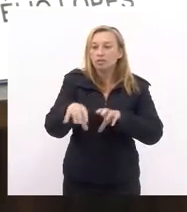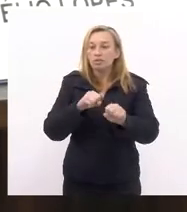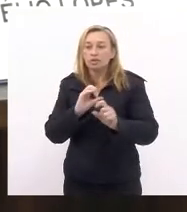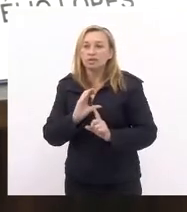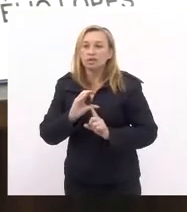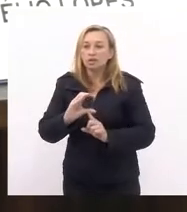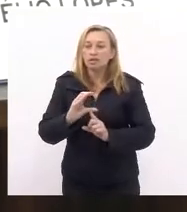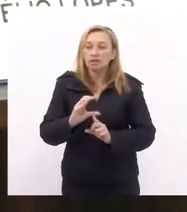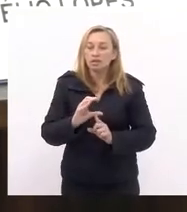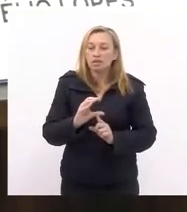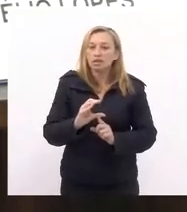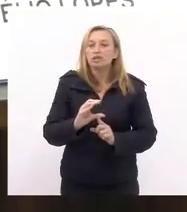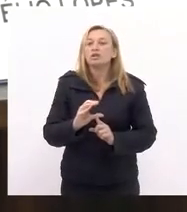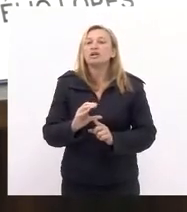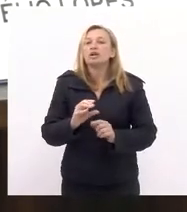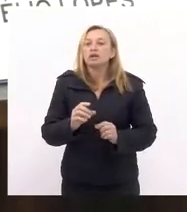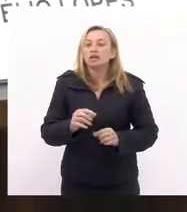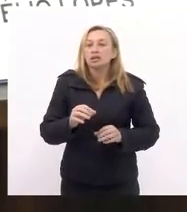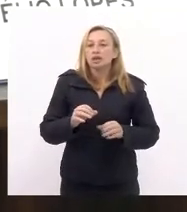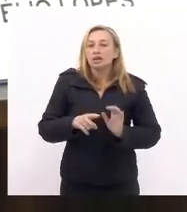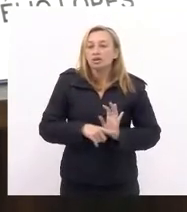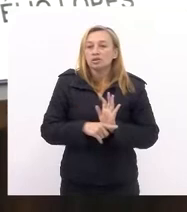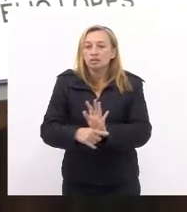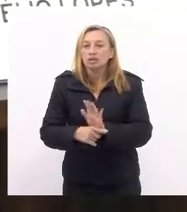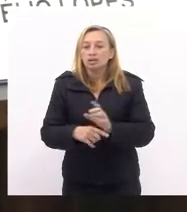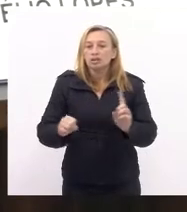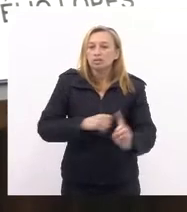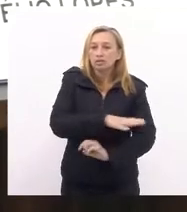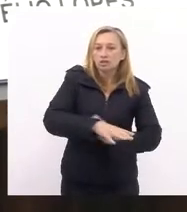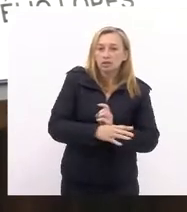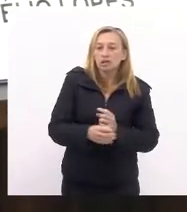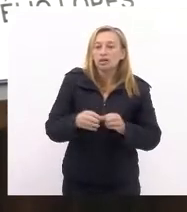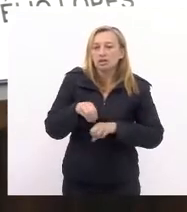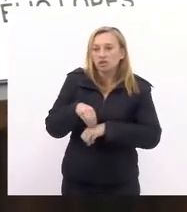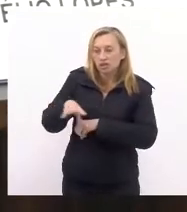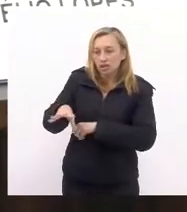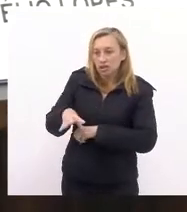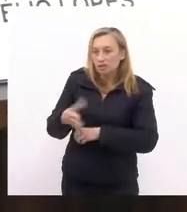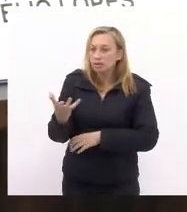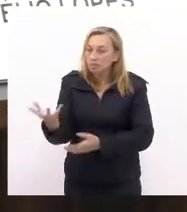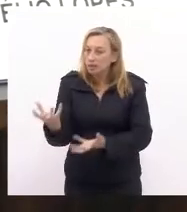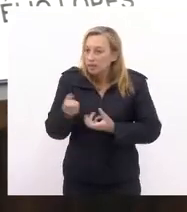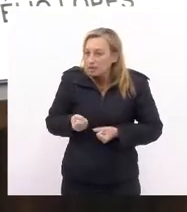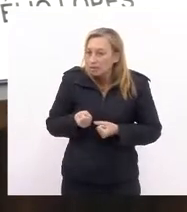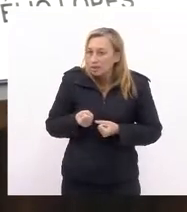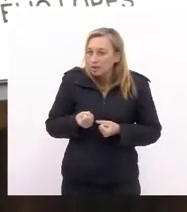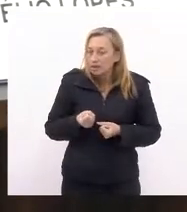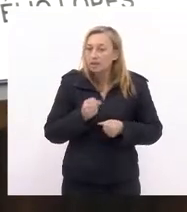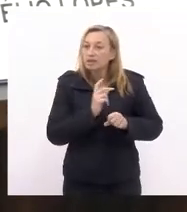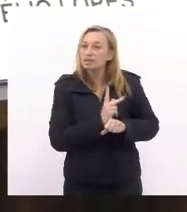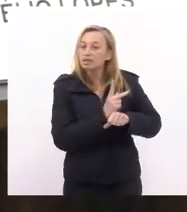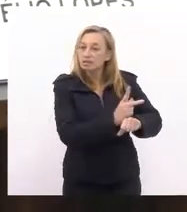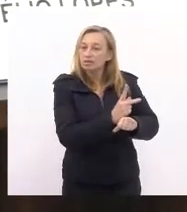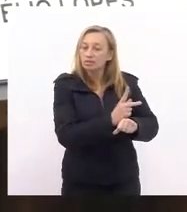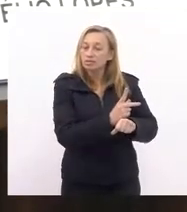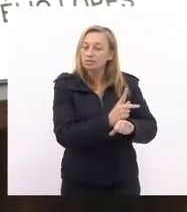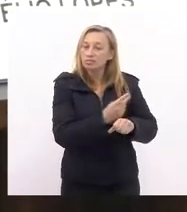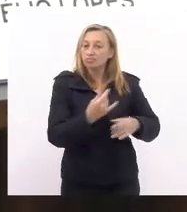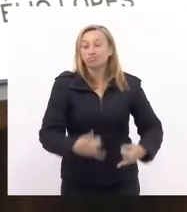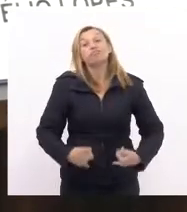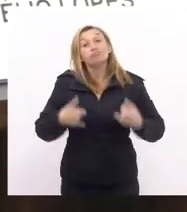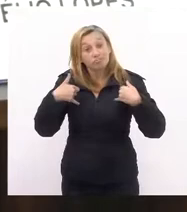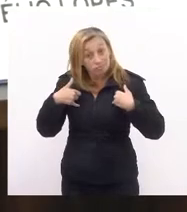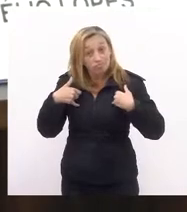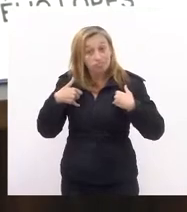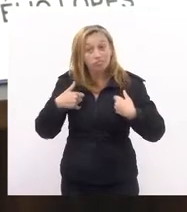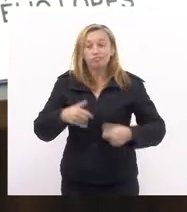que muito tem feito pela sociedade. Quero agradecer a indicação para receber esse título, que muito me honra.